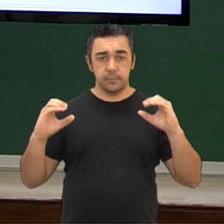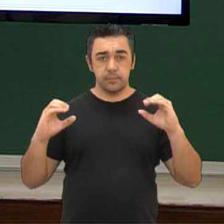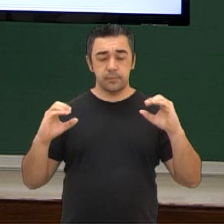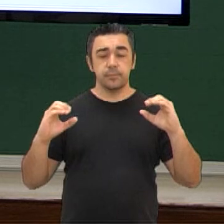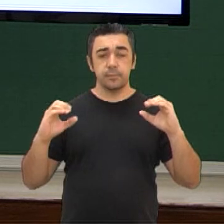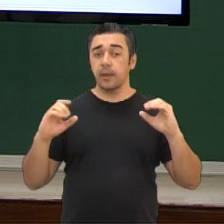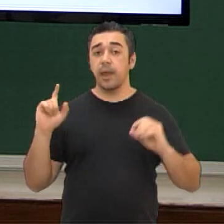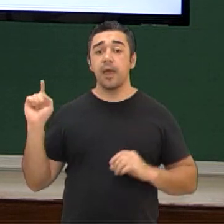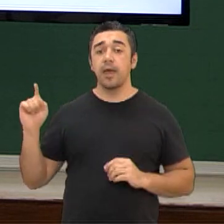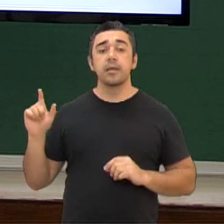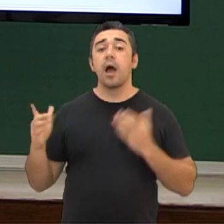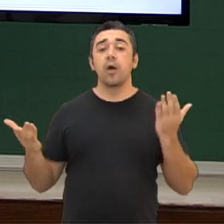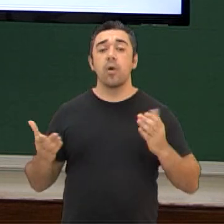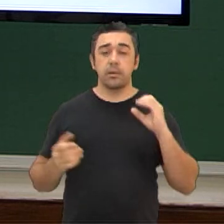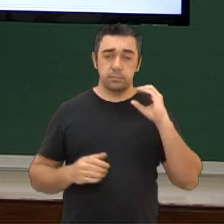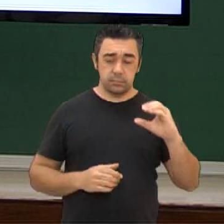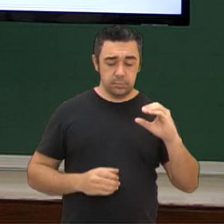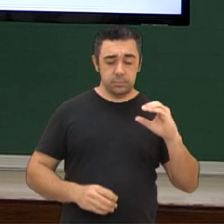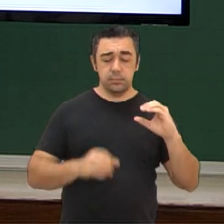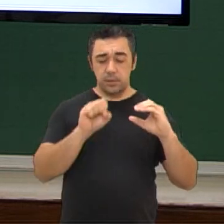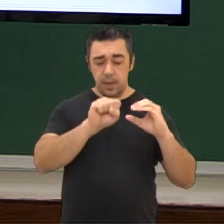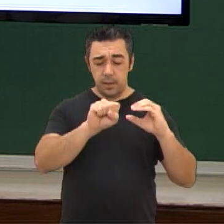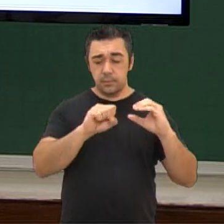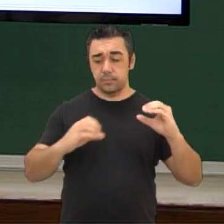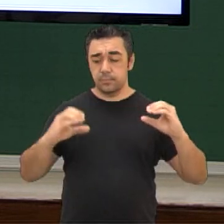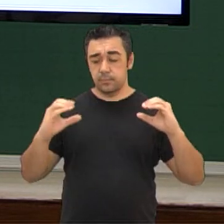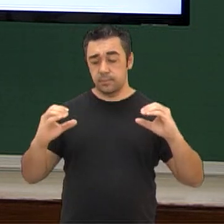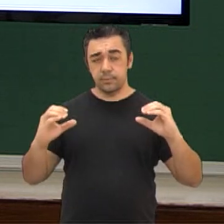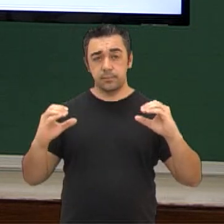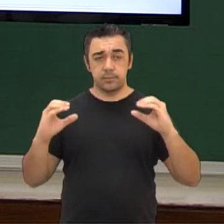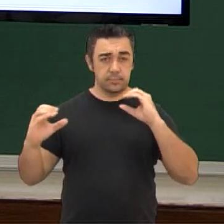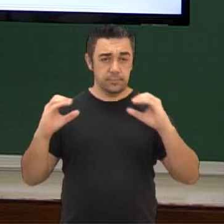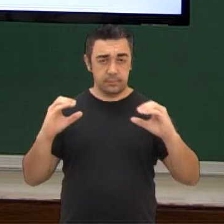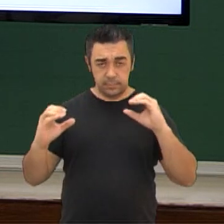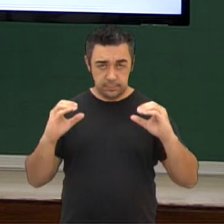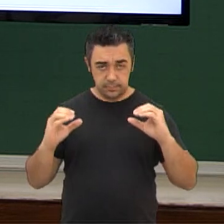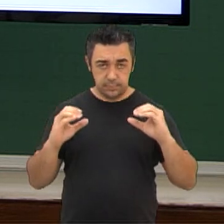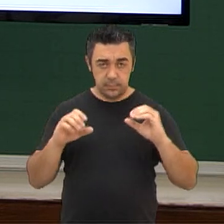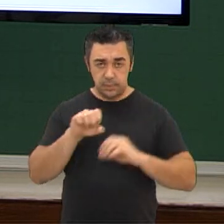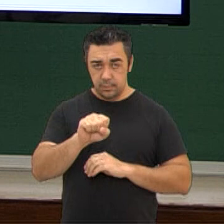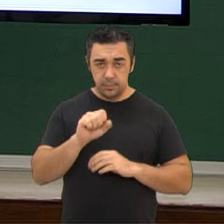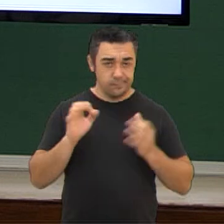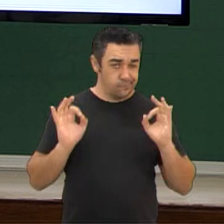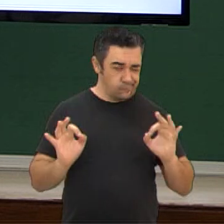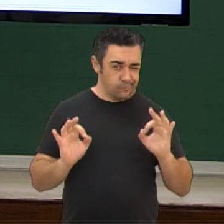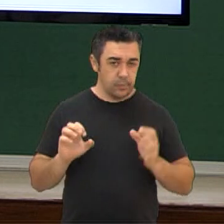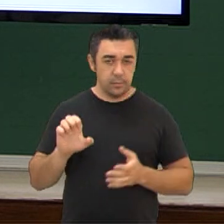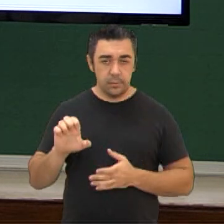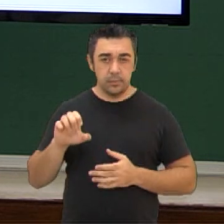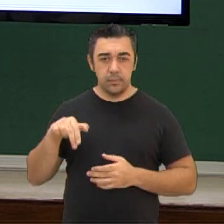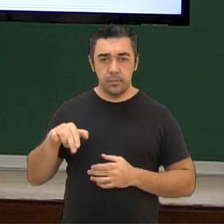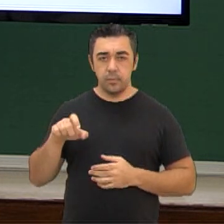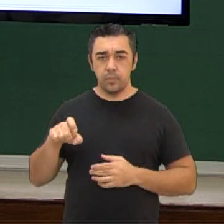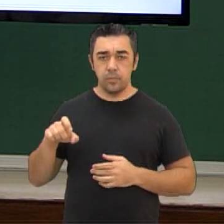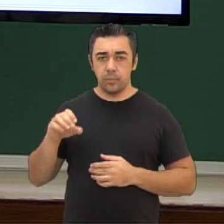de carbono, eu tenho o enxofre entre dois átomos de carbono, tá bom? Então aqui eu tenho o exemplo